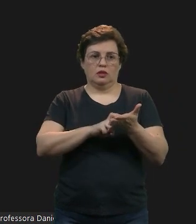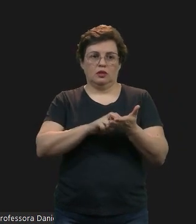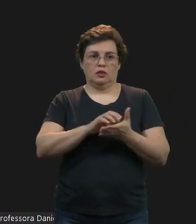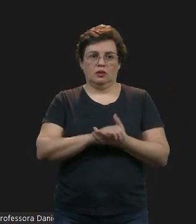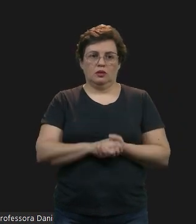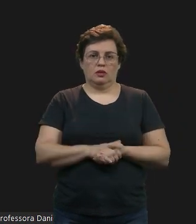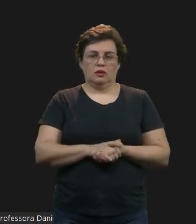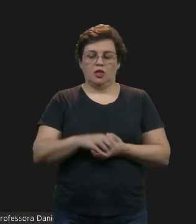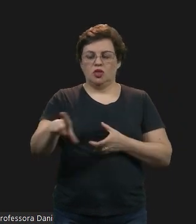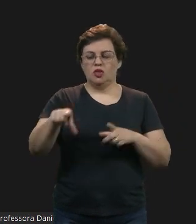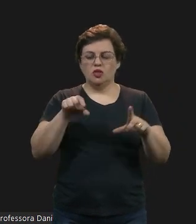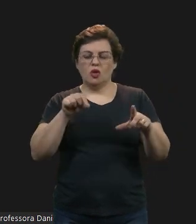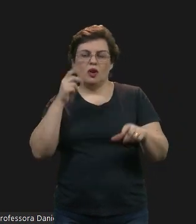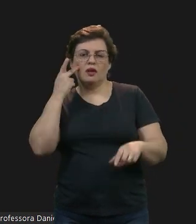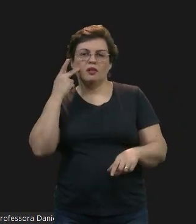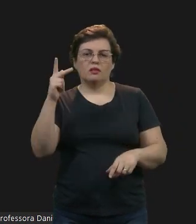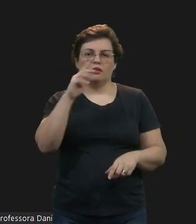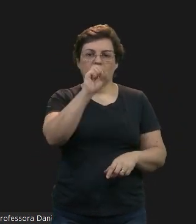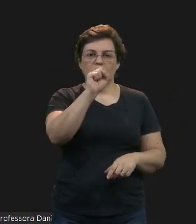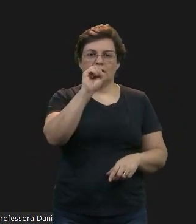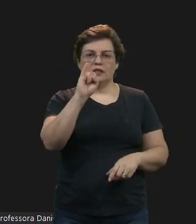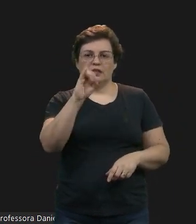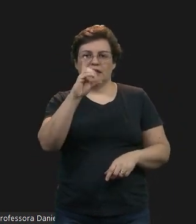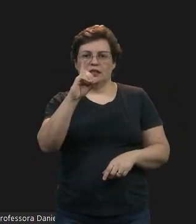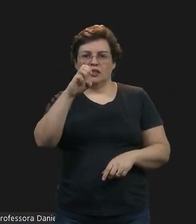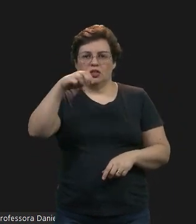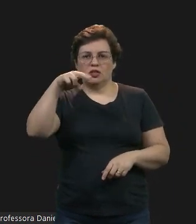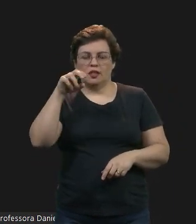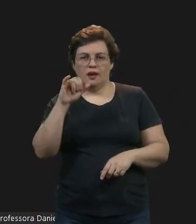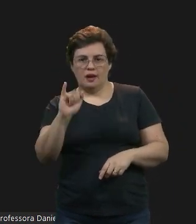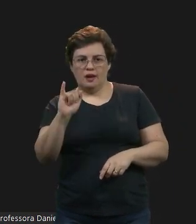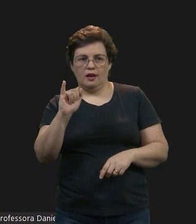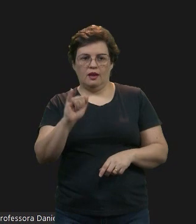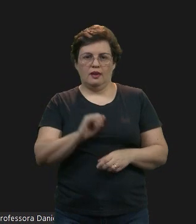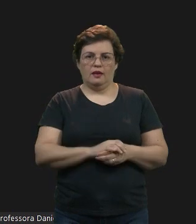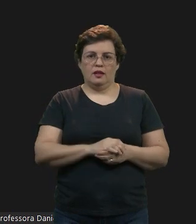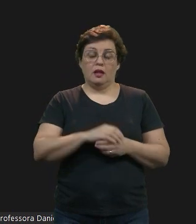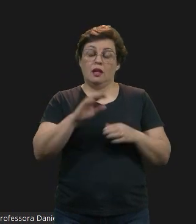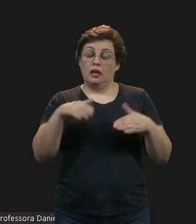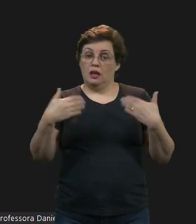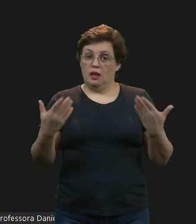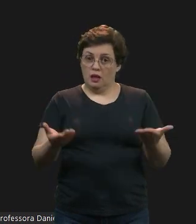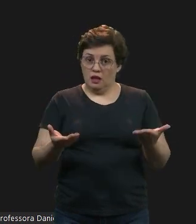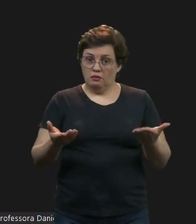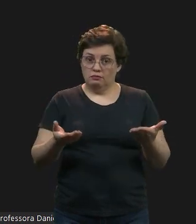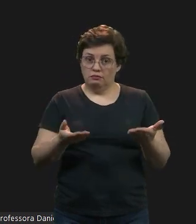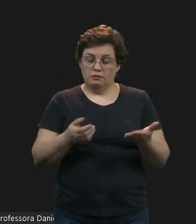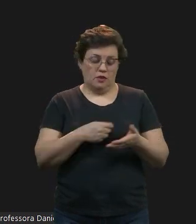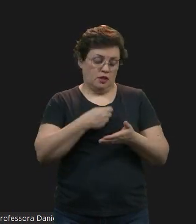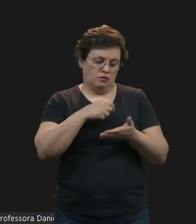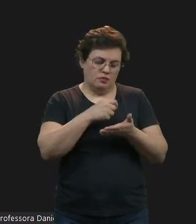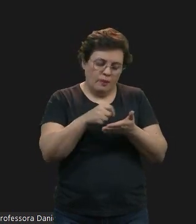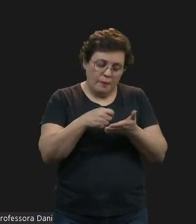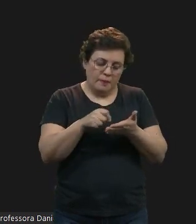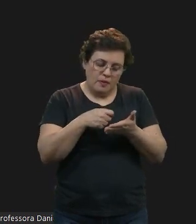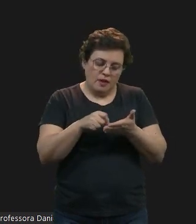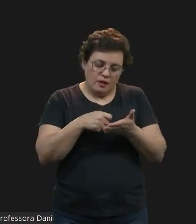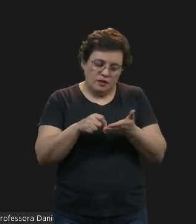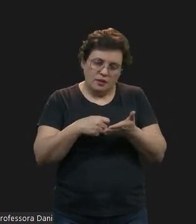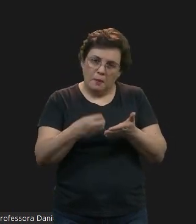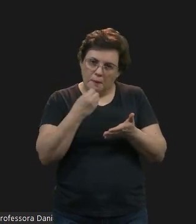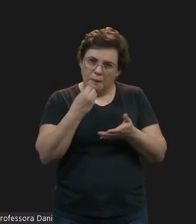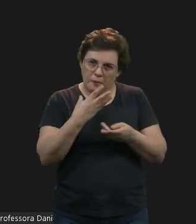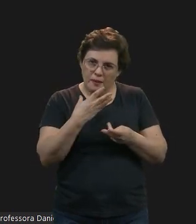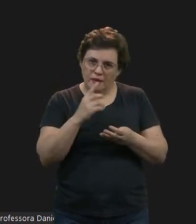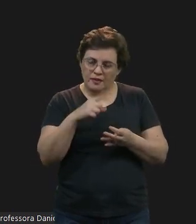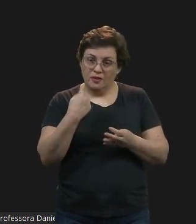Memoriam Sidney Caetano. Pôde pôr em prática seu dom pela escrita e virou setorista do nosso Marília